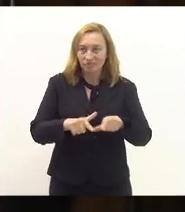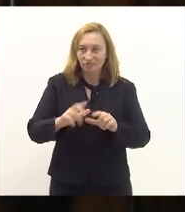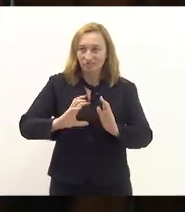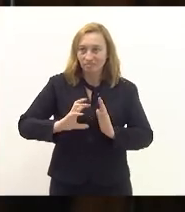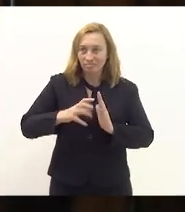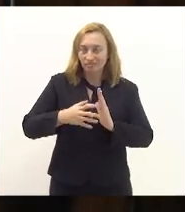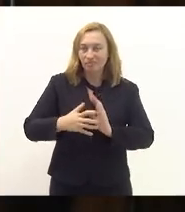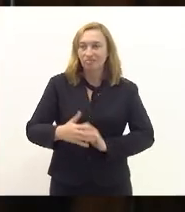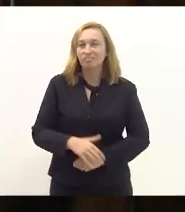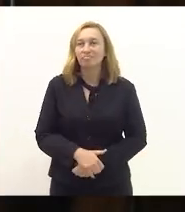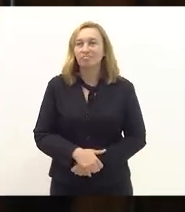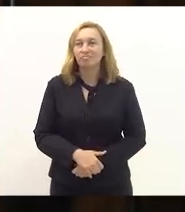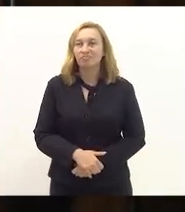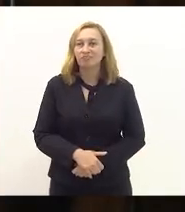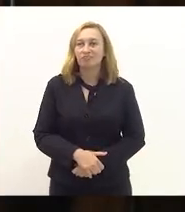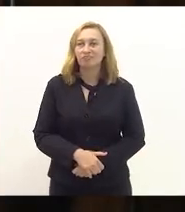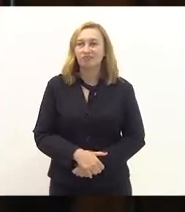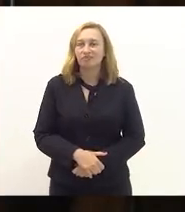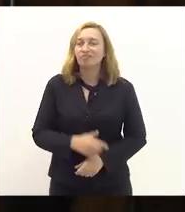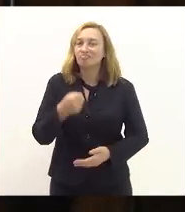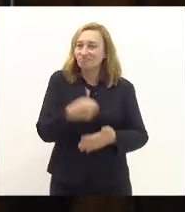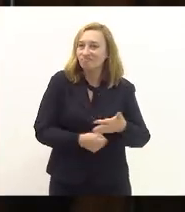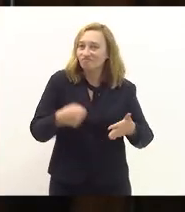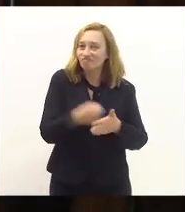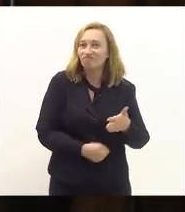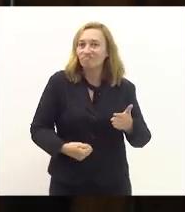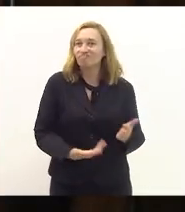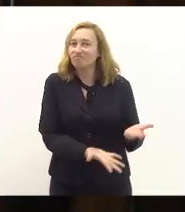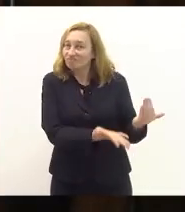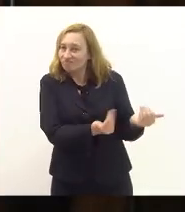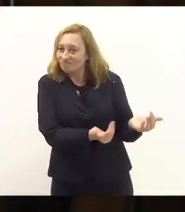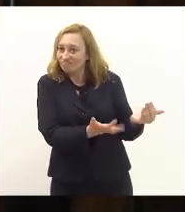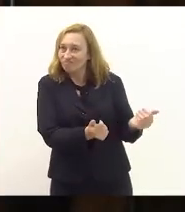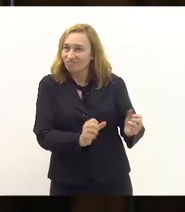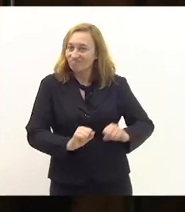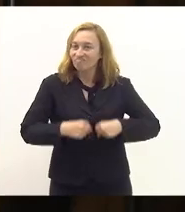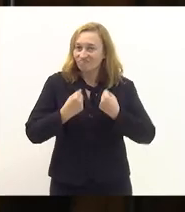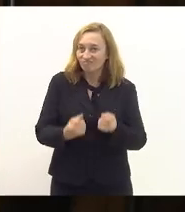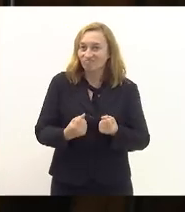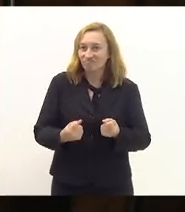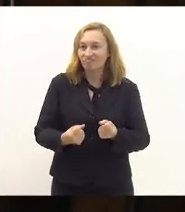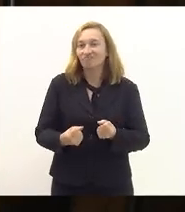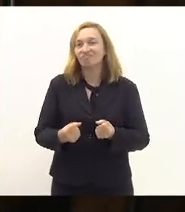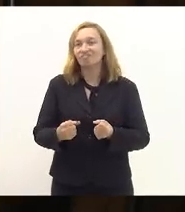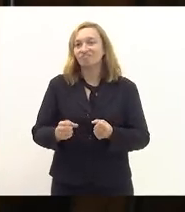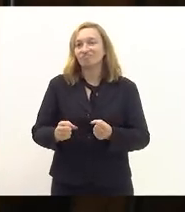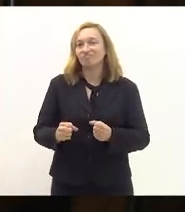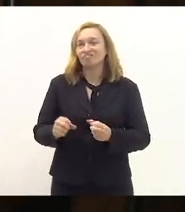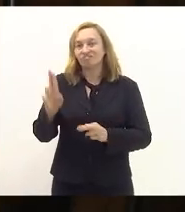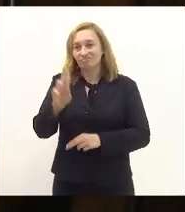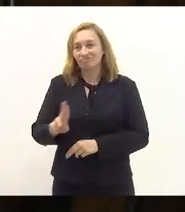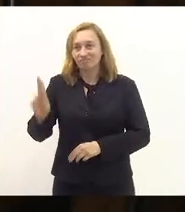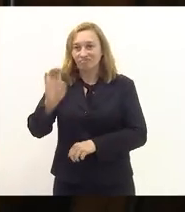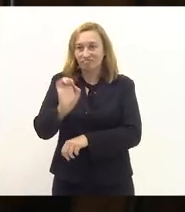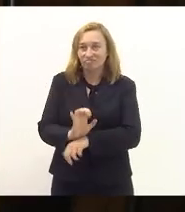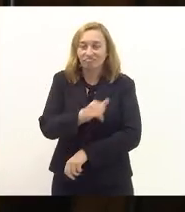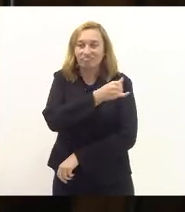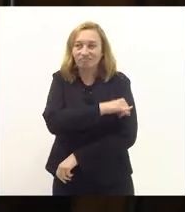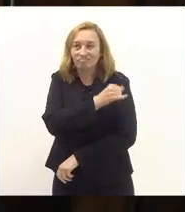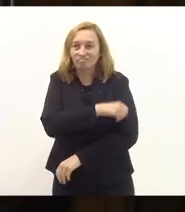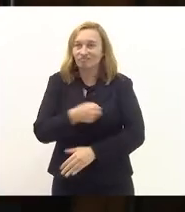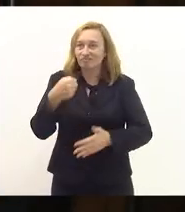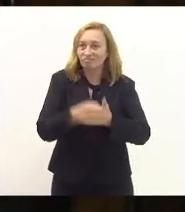parlamento e lutamos com a juventude em defesa da Universidade Estadual do Rio de Janeiro,